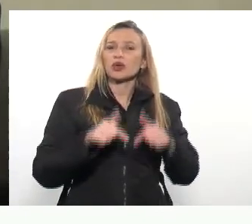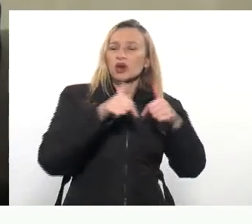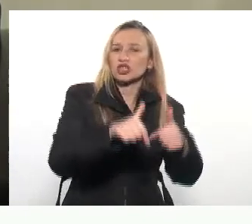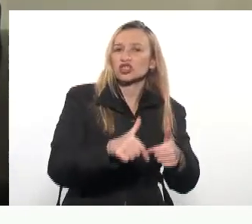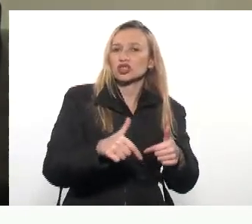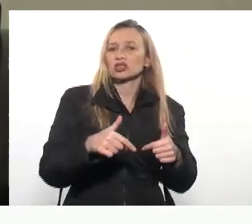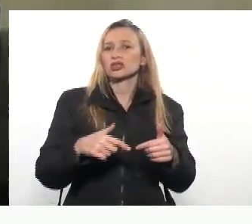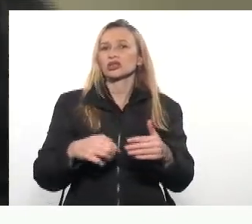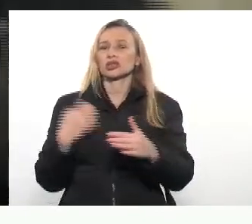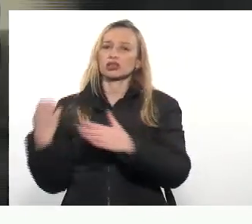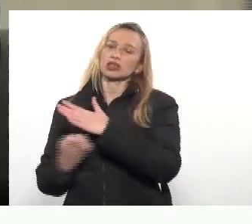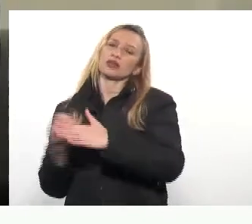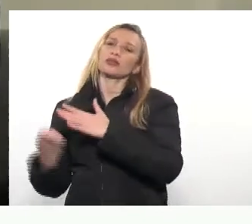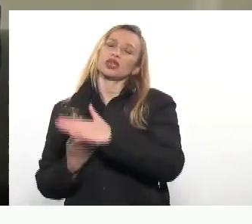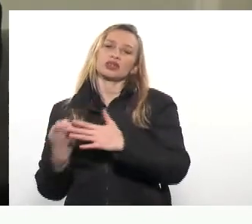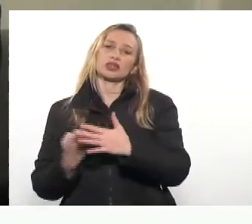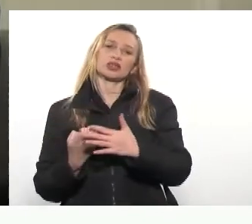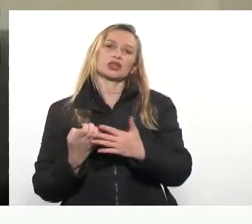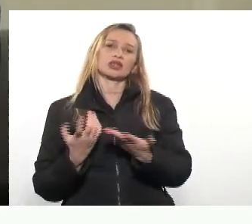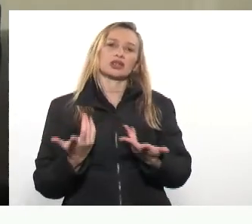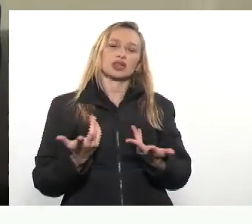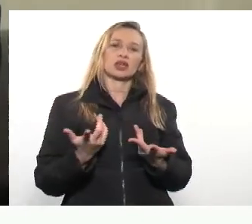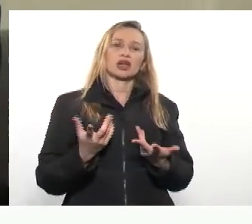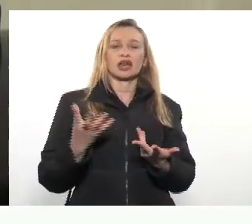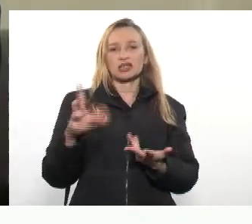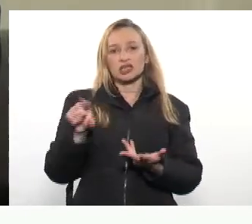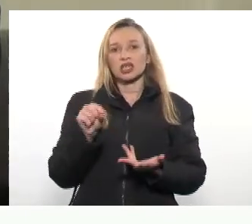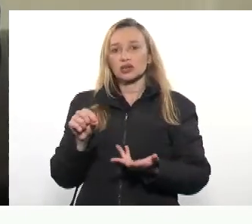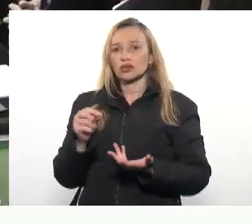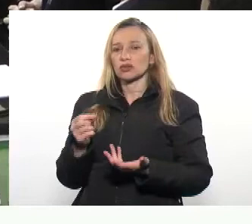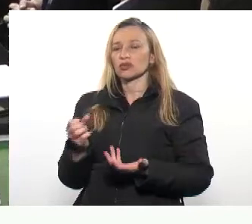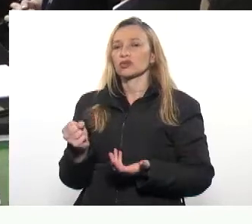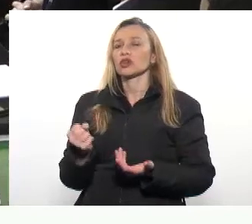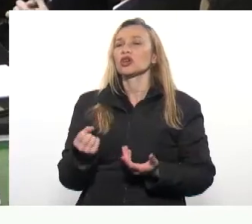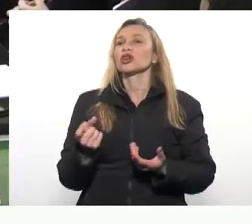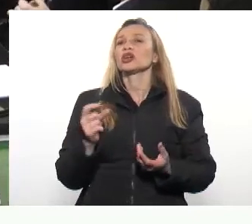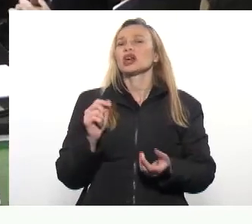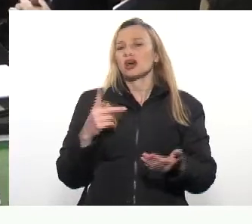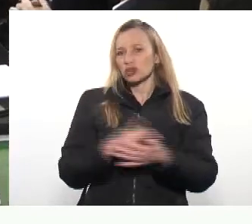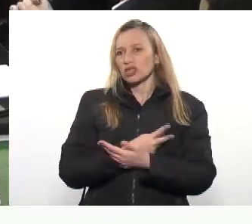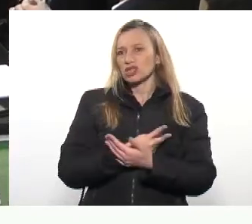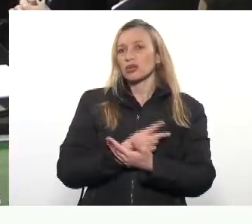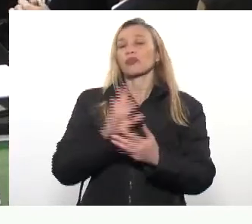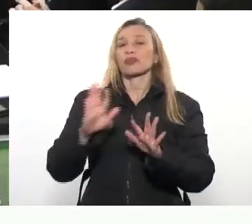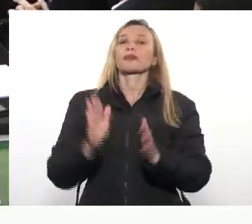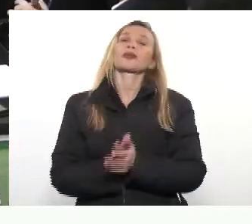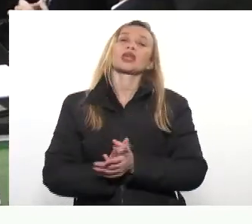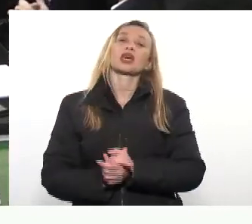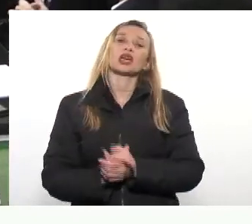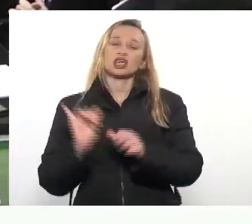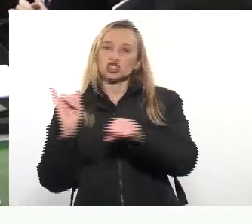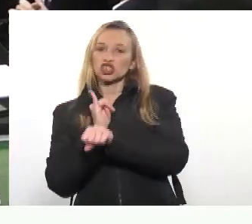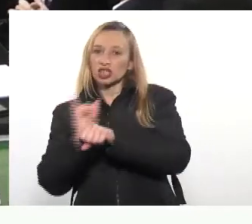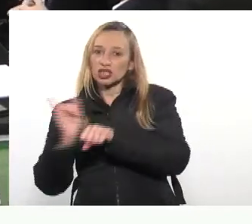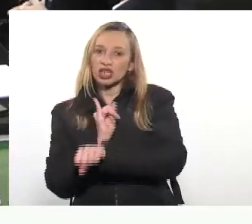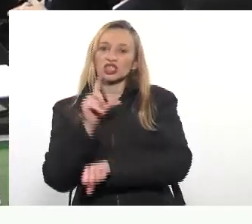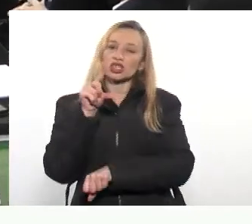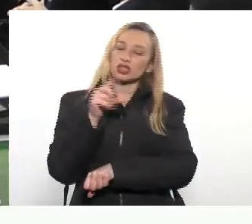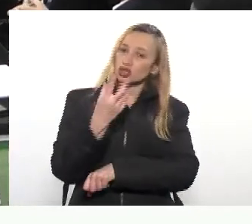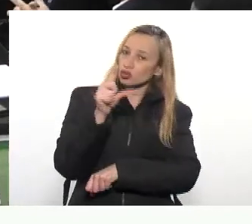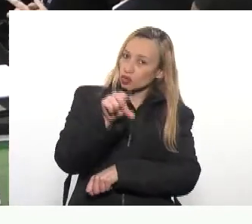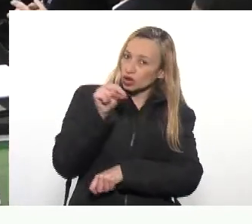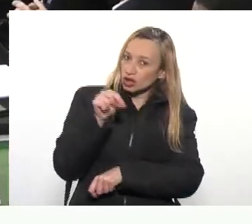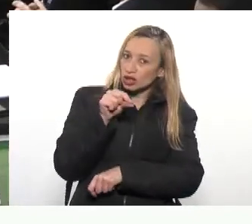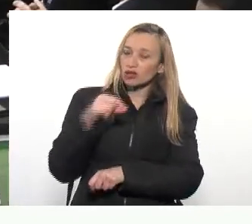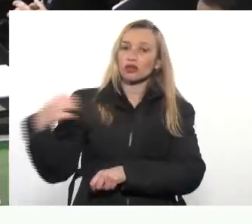companhia. Se houve, qual foi o impacto financeiro? Tá. O critério que foi adotado foi o critério de se fazer